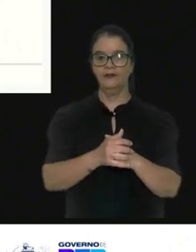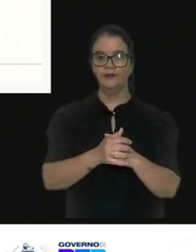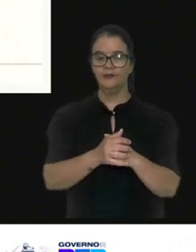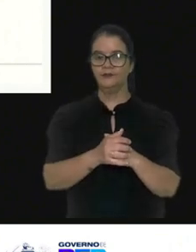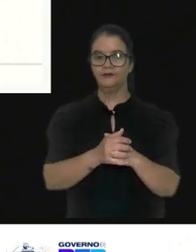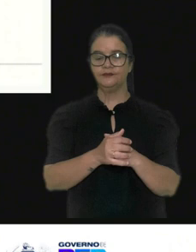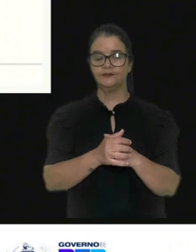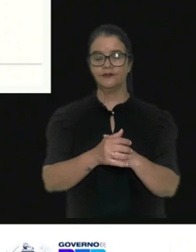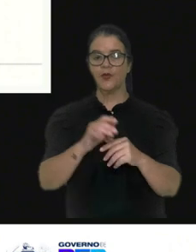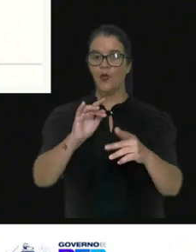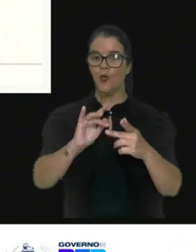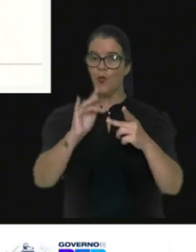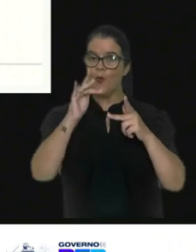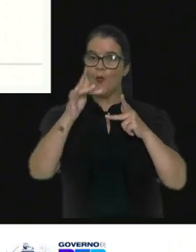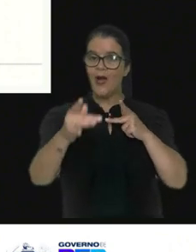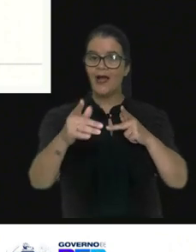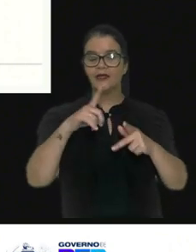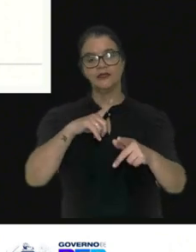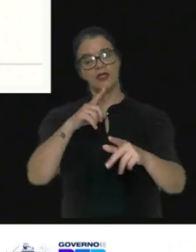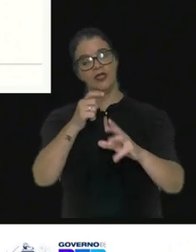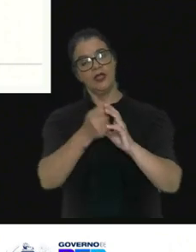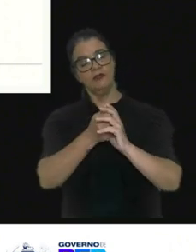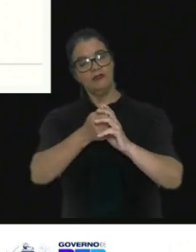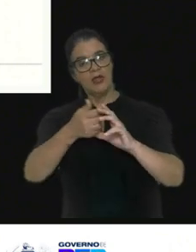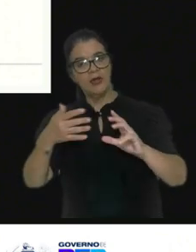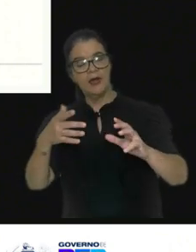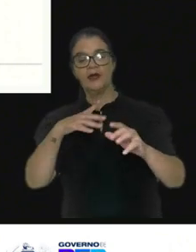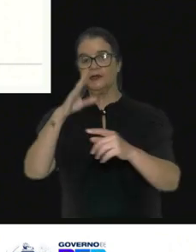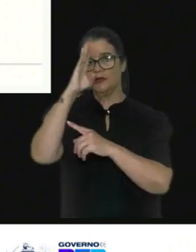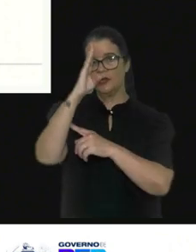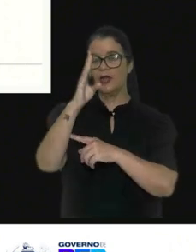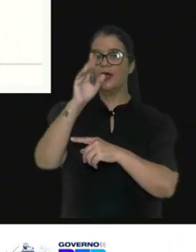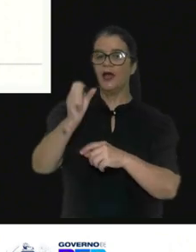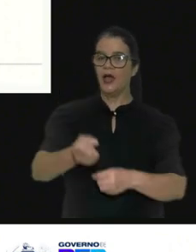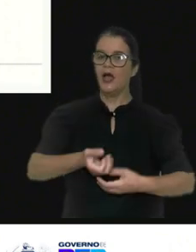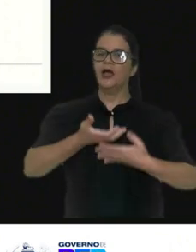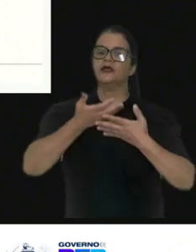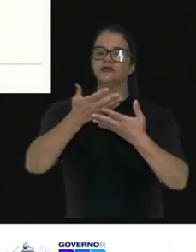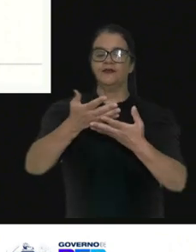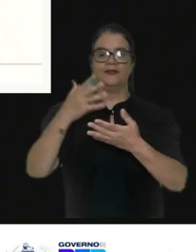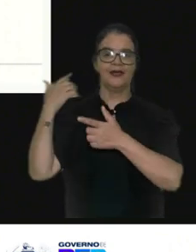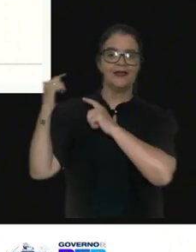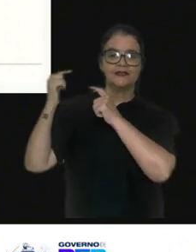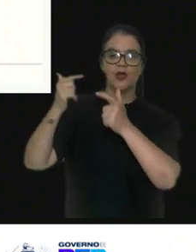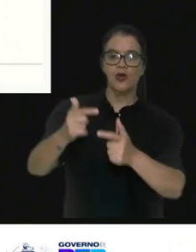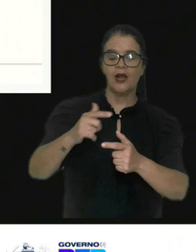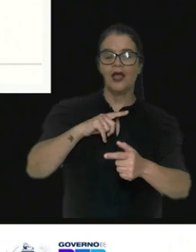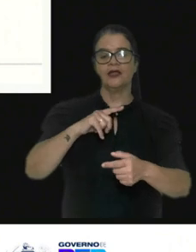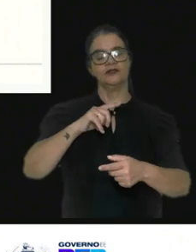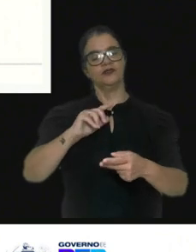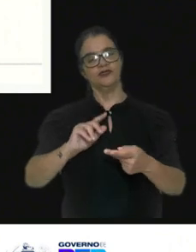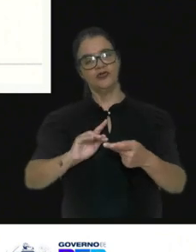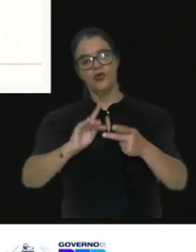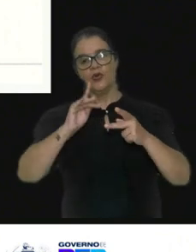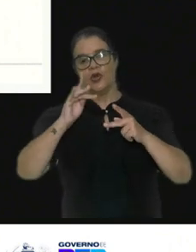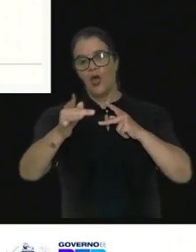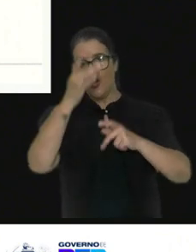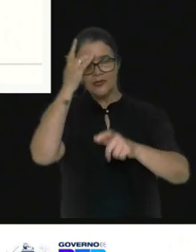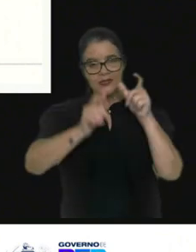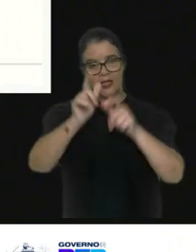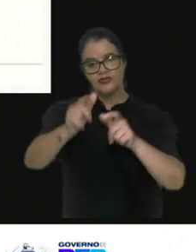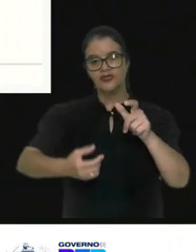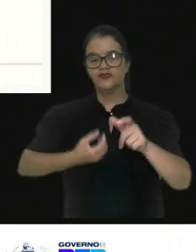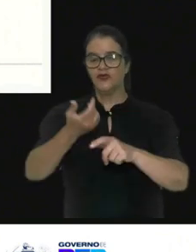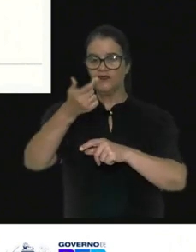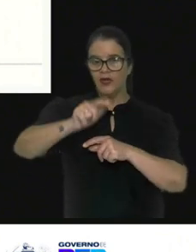O organismo tem como um dos traços principais a inspiração clássica. Os árcades buscavam reviver os valores